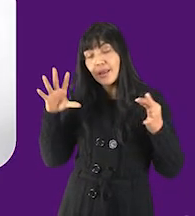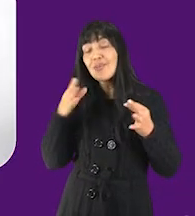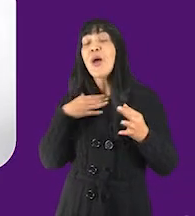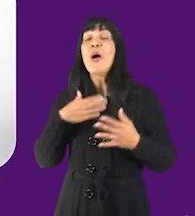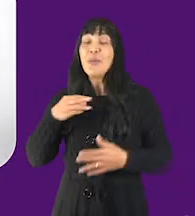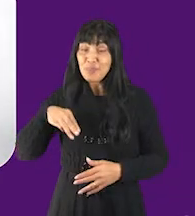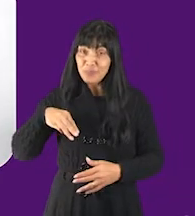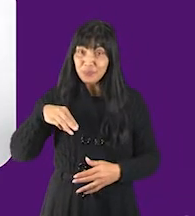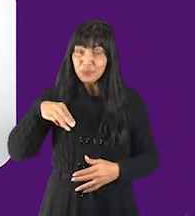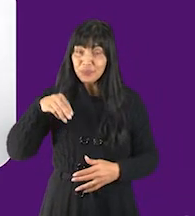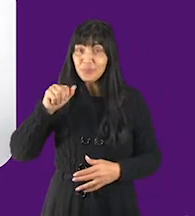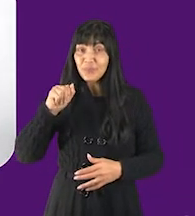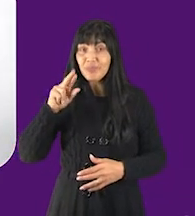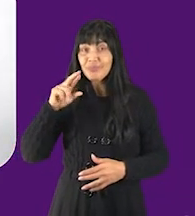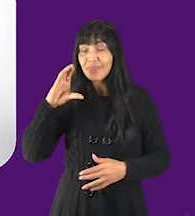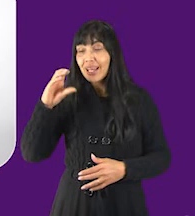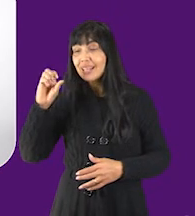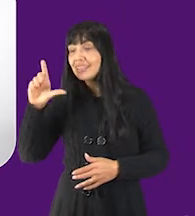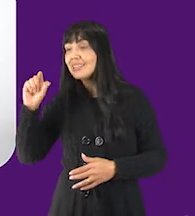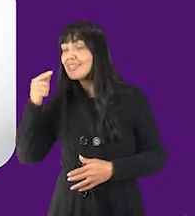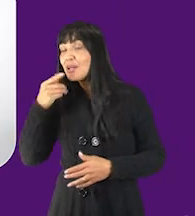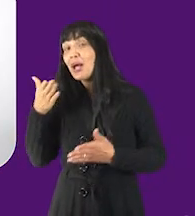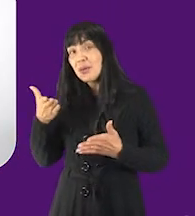Olá, Marcelo.